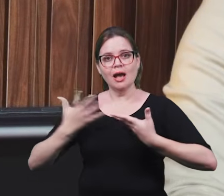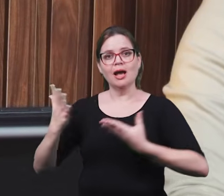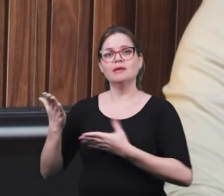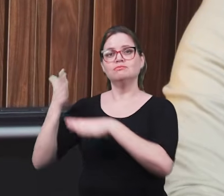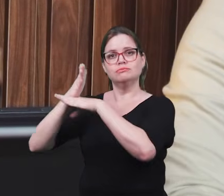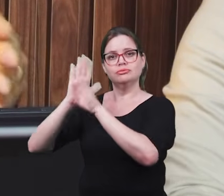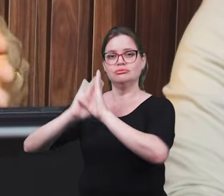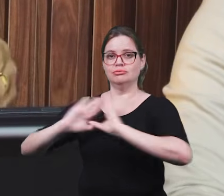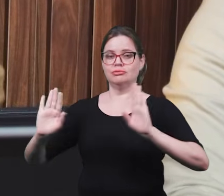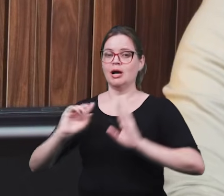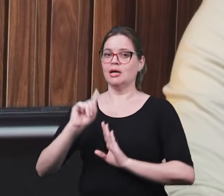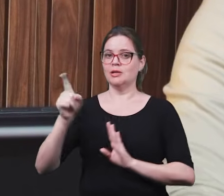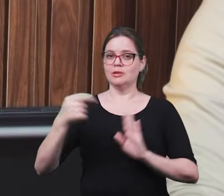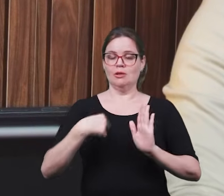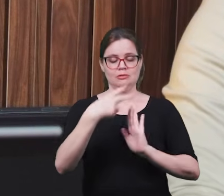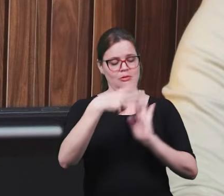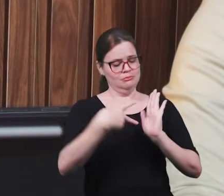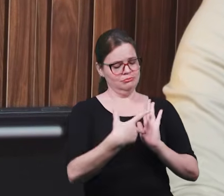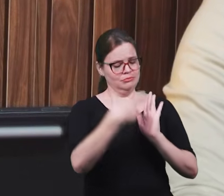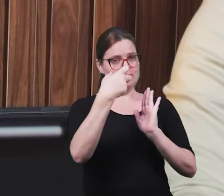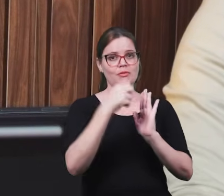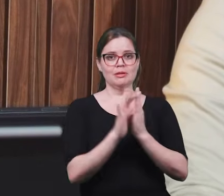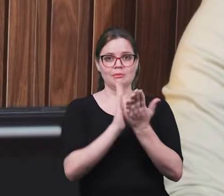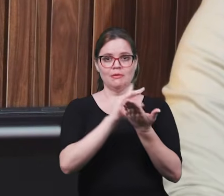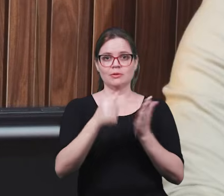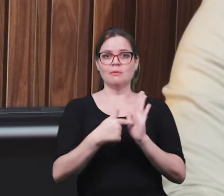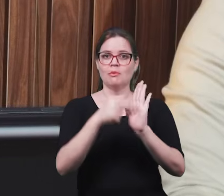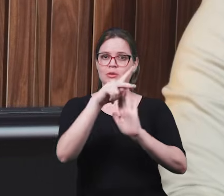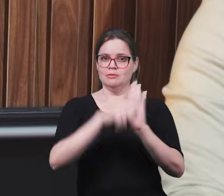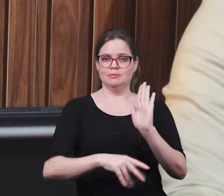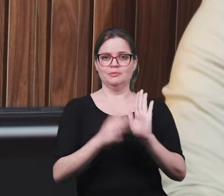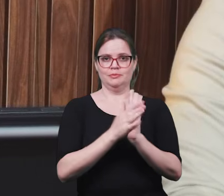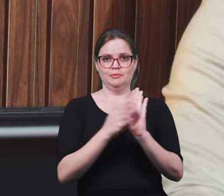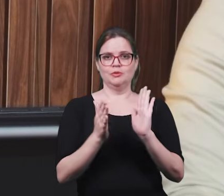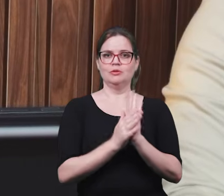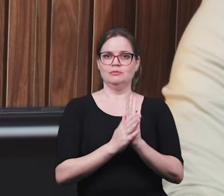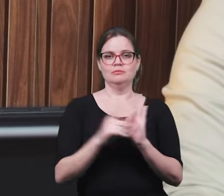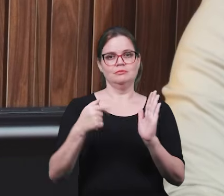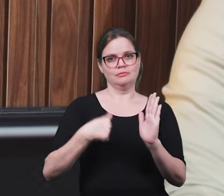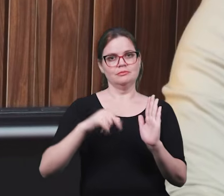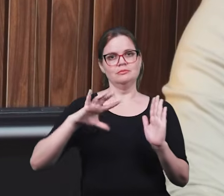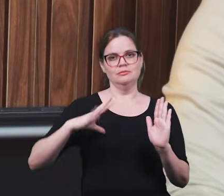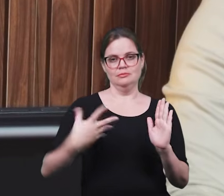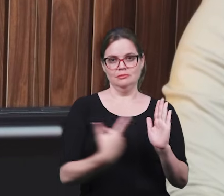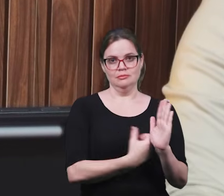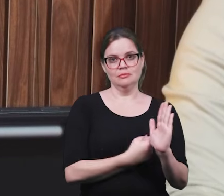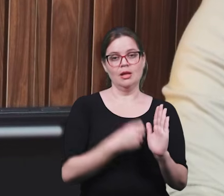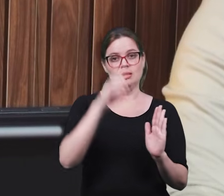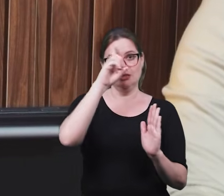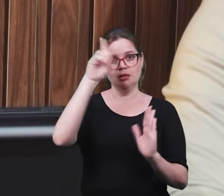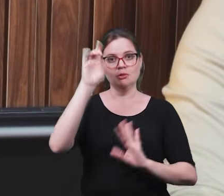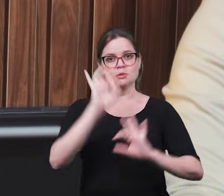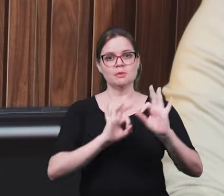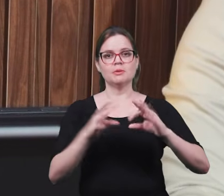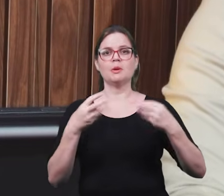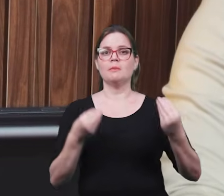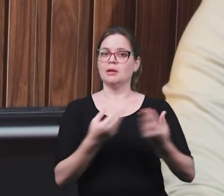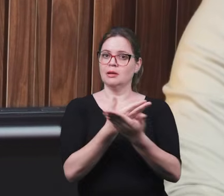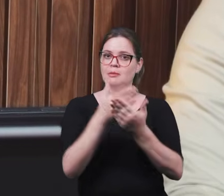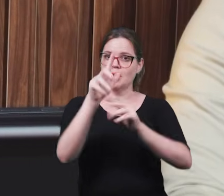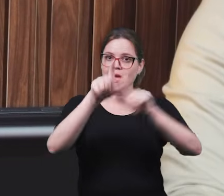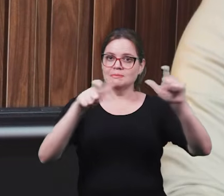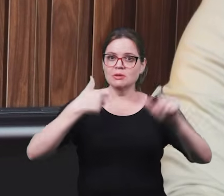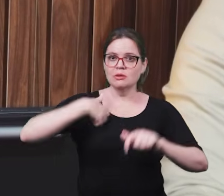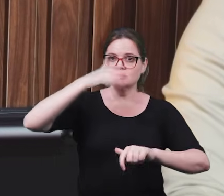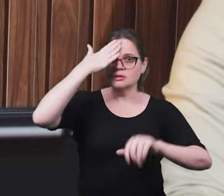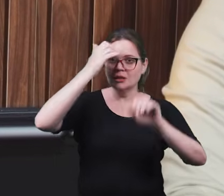vemos pela palavra que Deus preparou esse projeto, né? Que é o tema deste episódio, para que o homem soubesse que